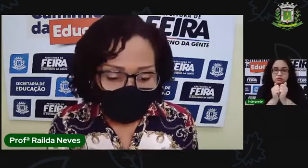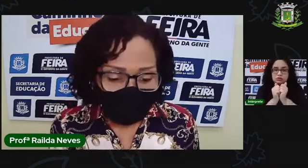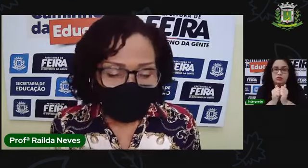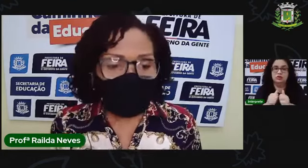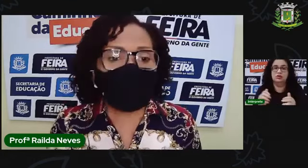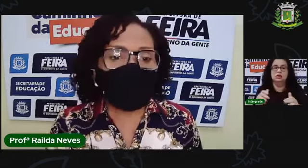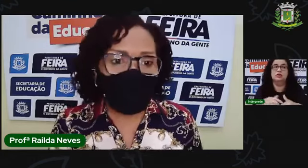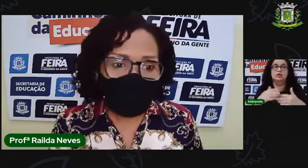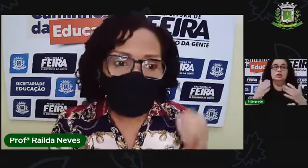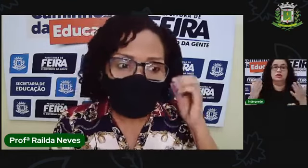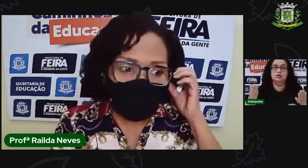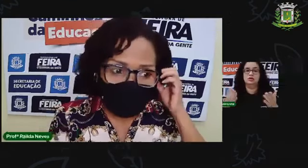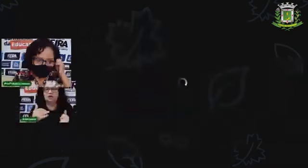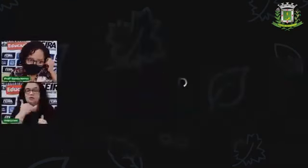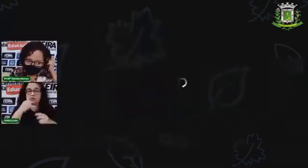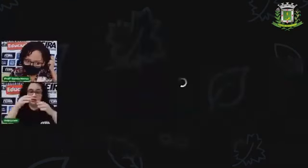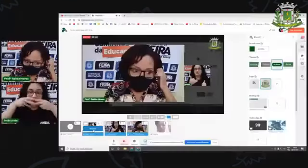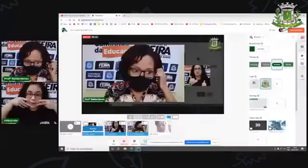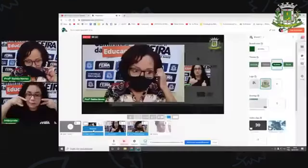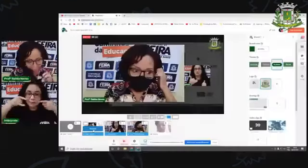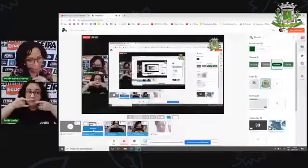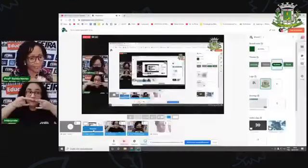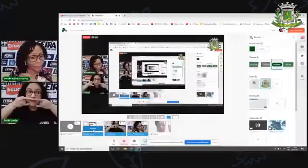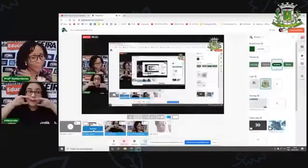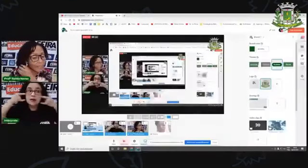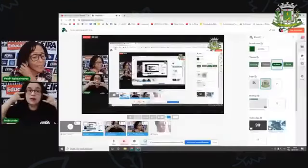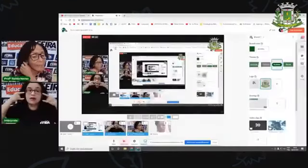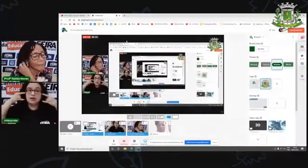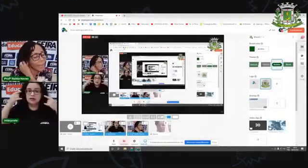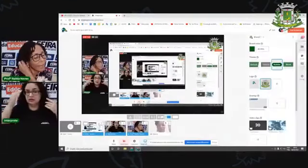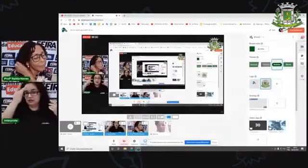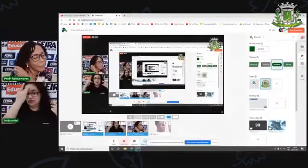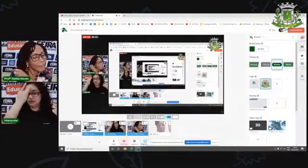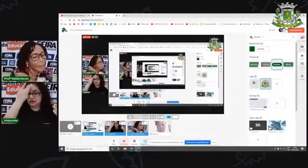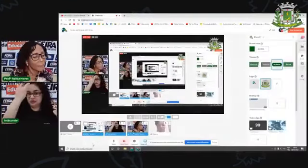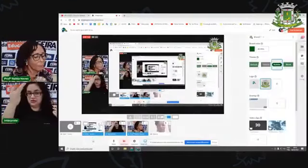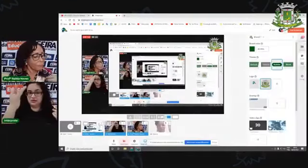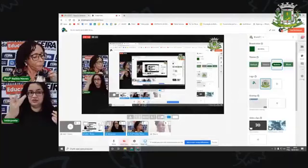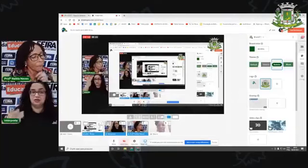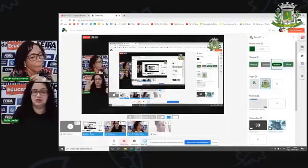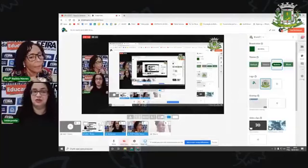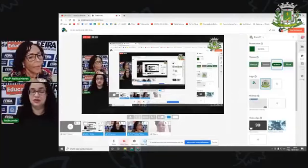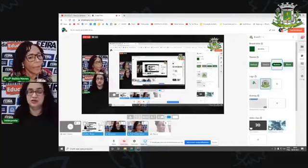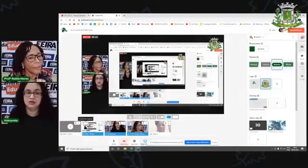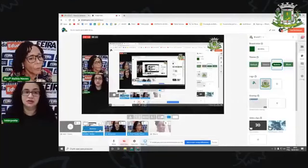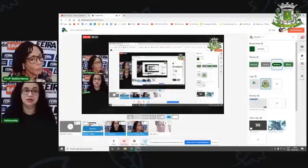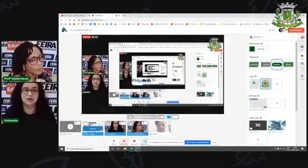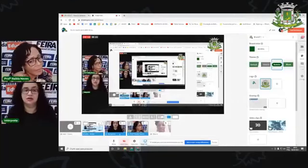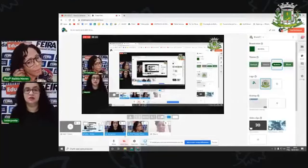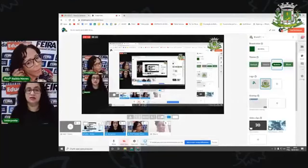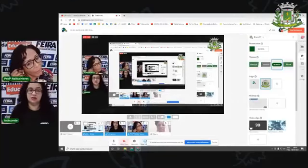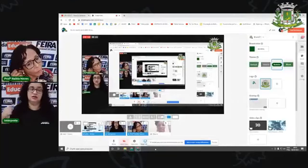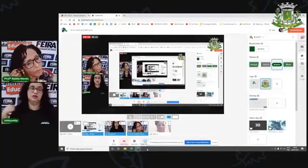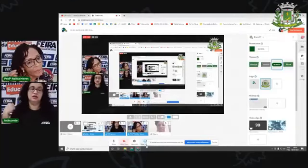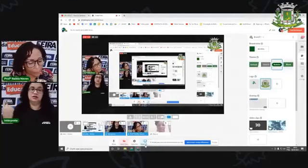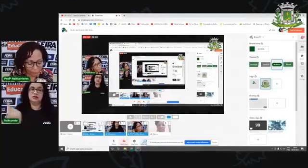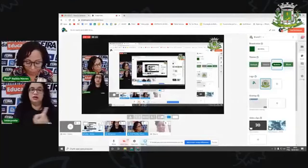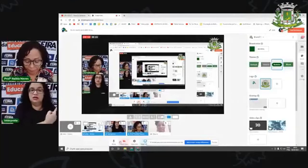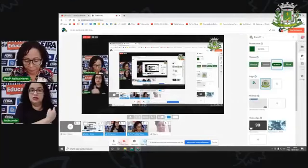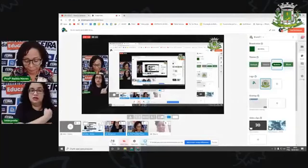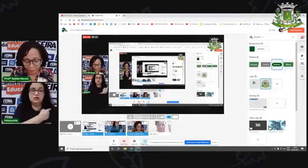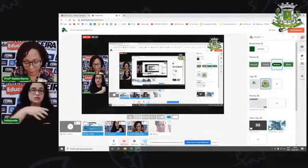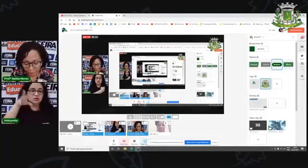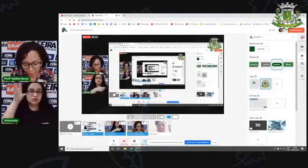momento. Então, se você dá um pouco nessa máscara aqui, para facilitar, não é? A nossa